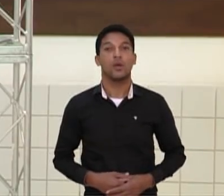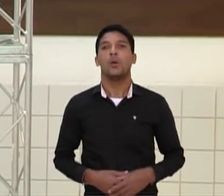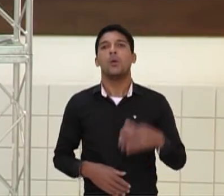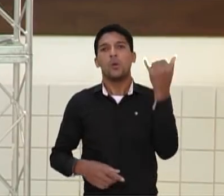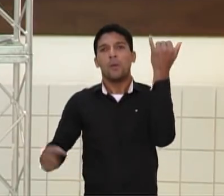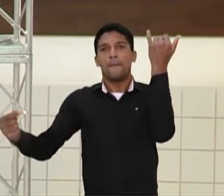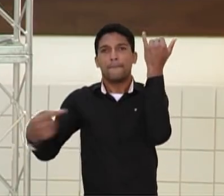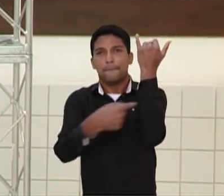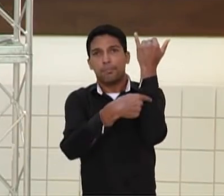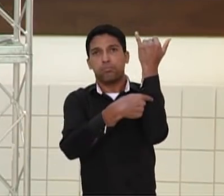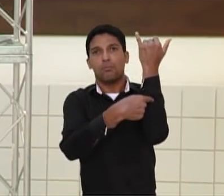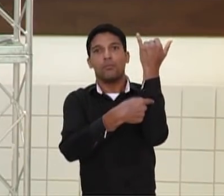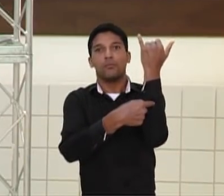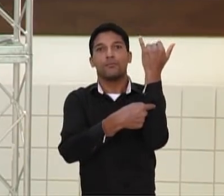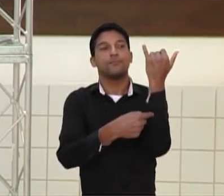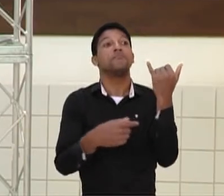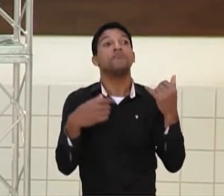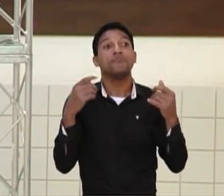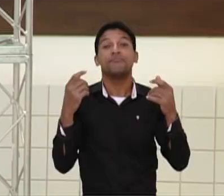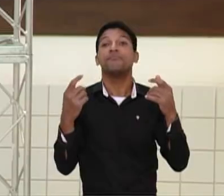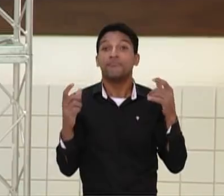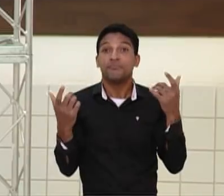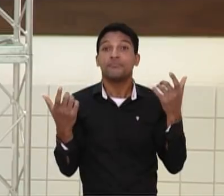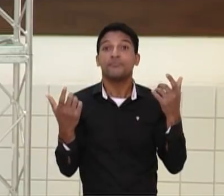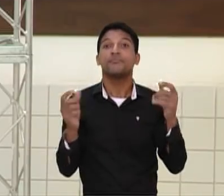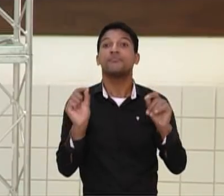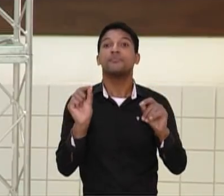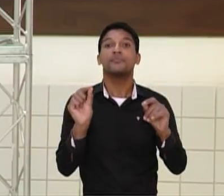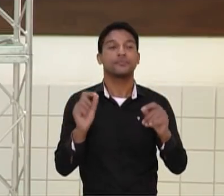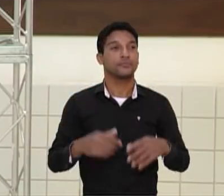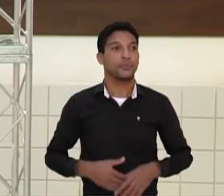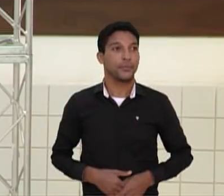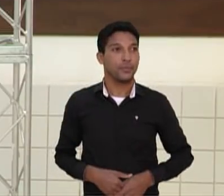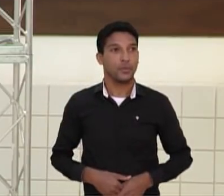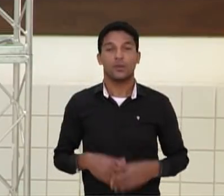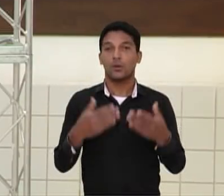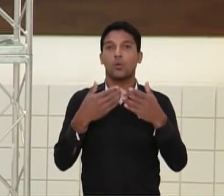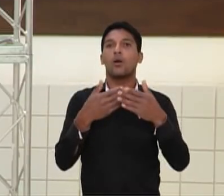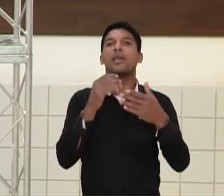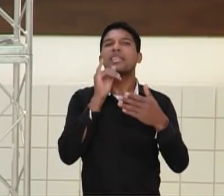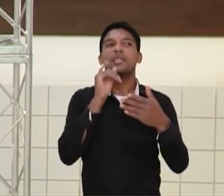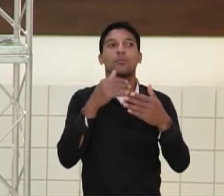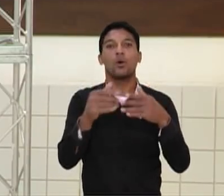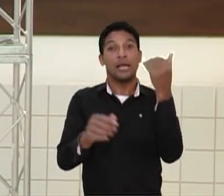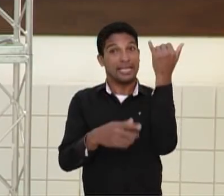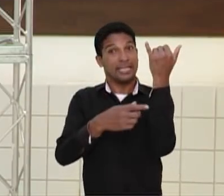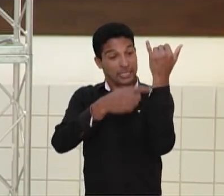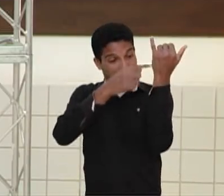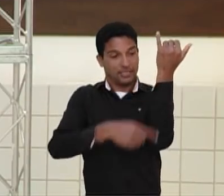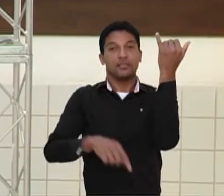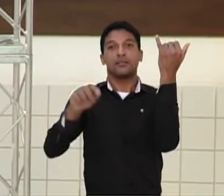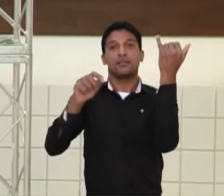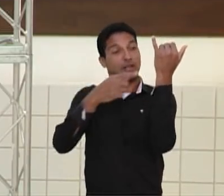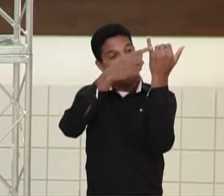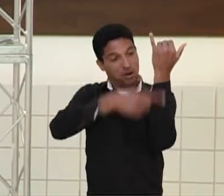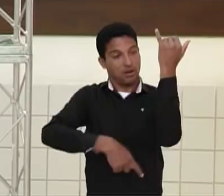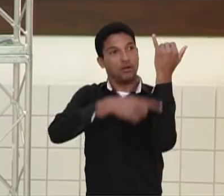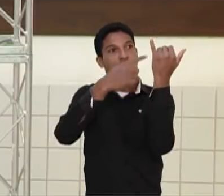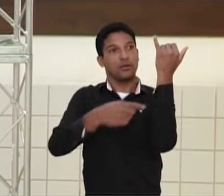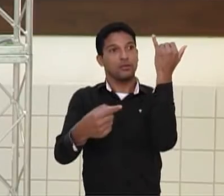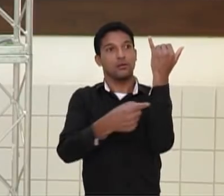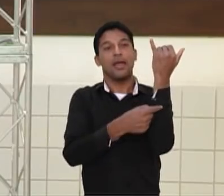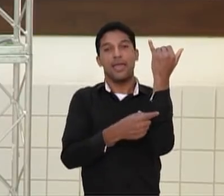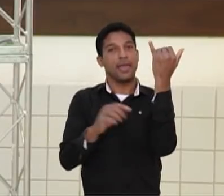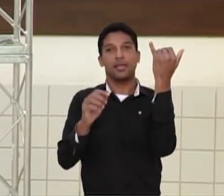esse? Né? Lembra que eu falei para vocês o seguinte? Ó, qualquer ponto sobre o eixo y, ele já começa assim, ó,